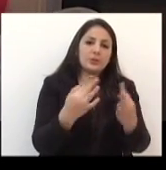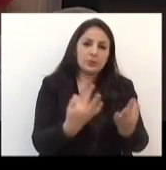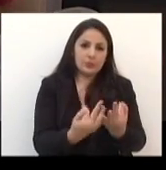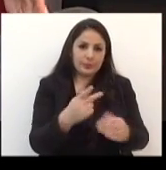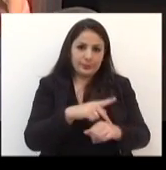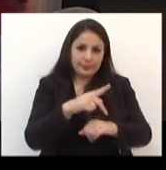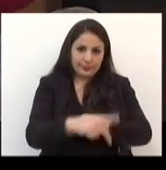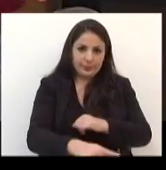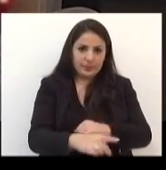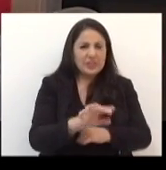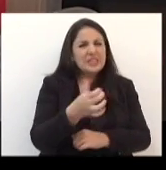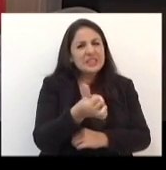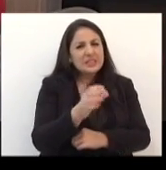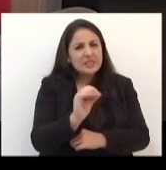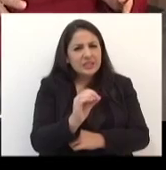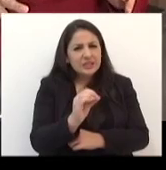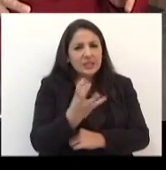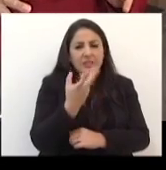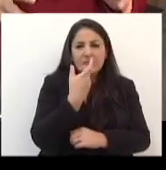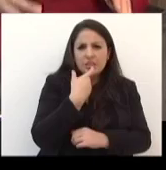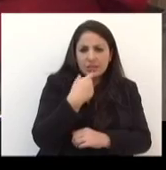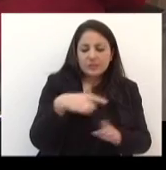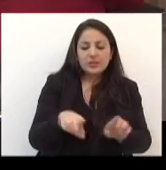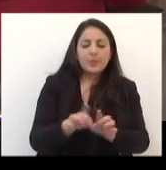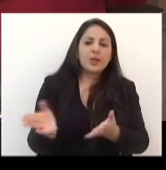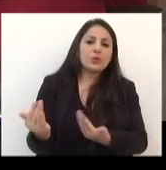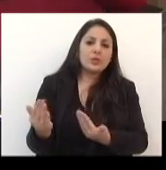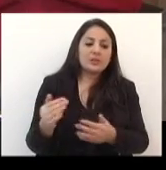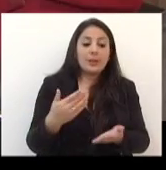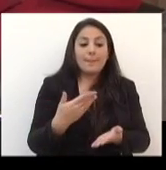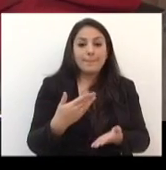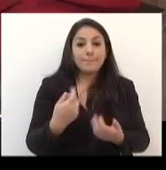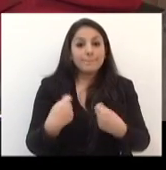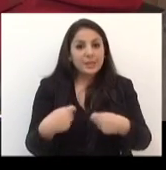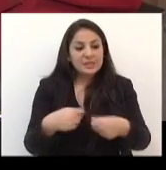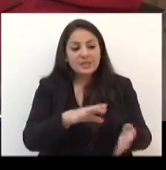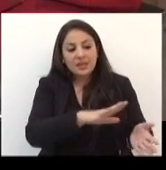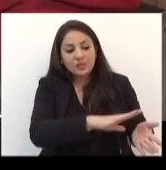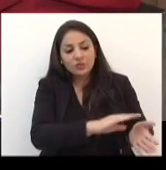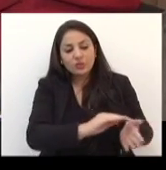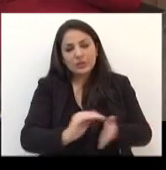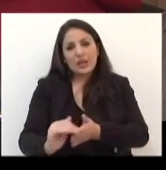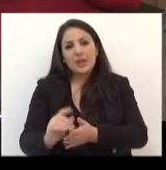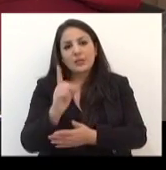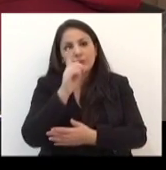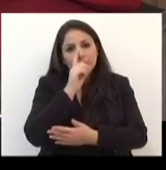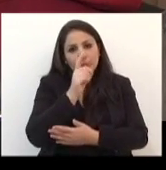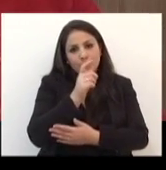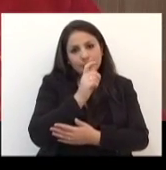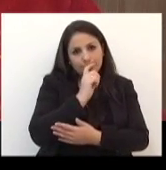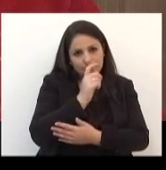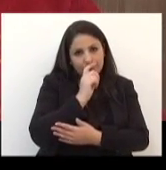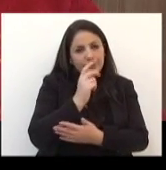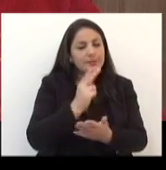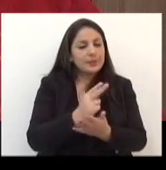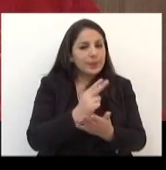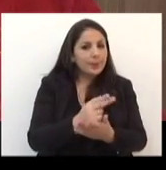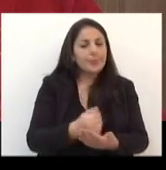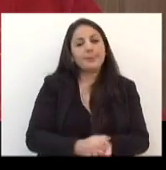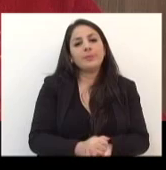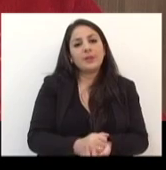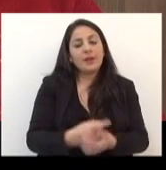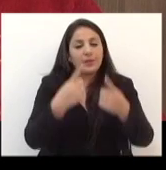60 crianças e adolescentes precisam ser afastadas dos pais todos os anos.